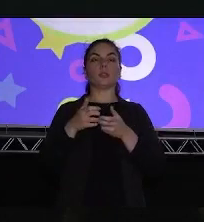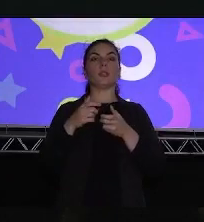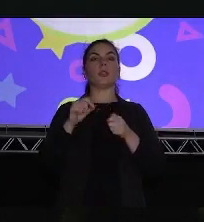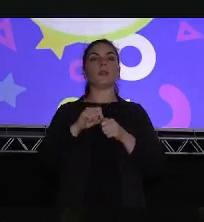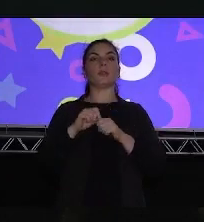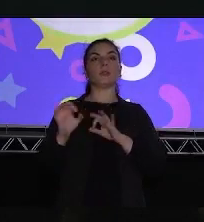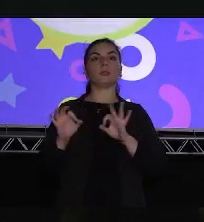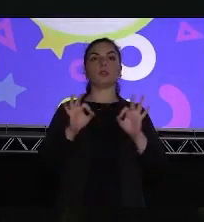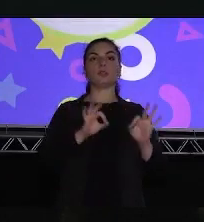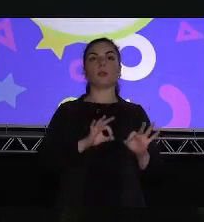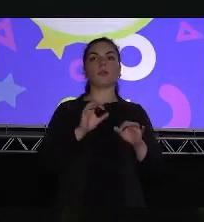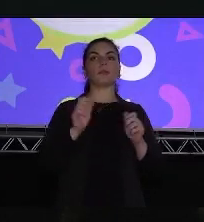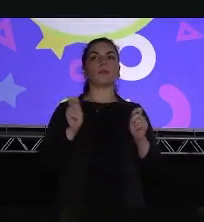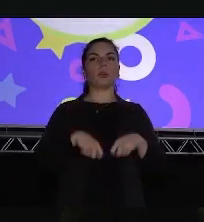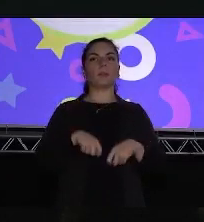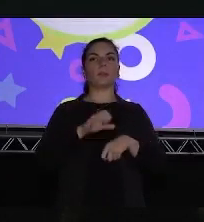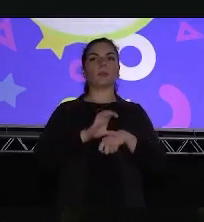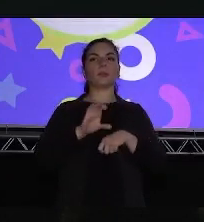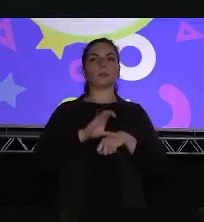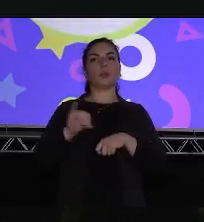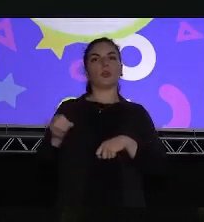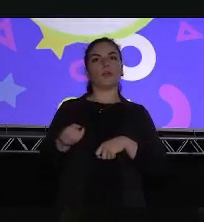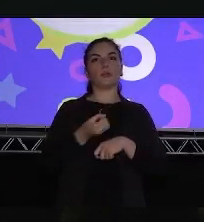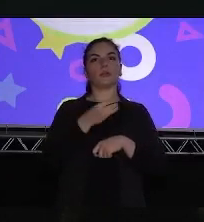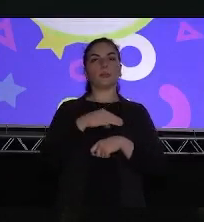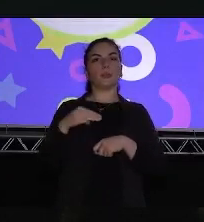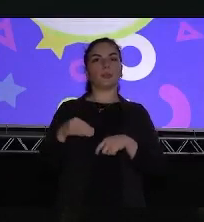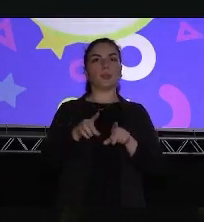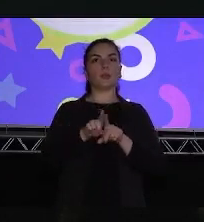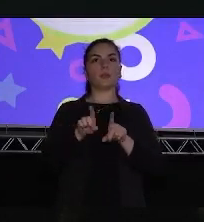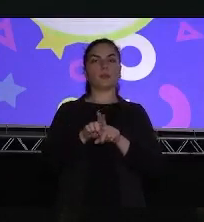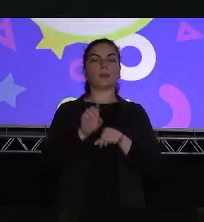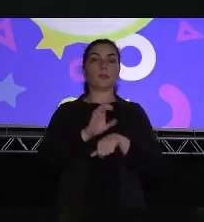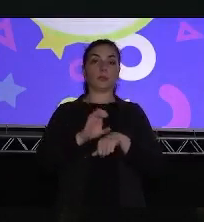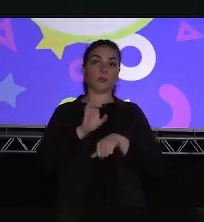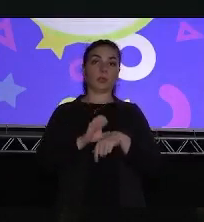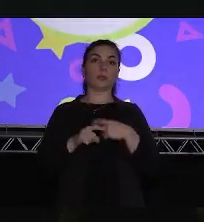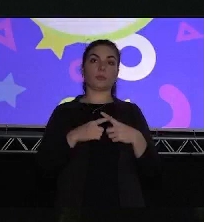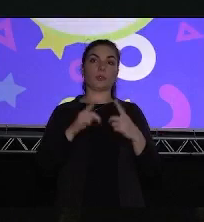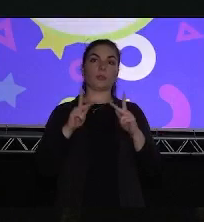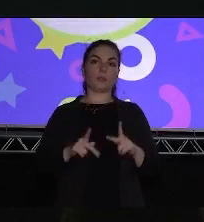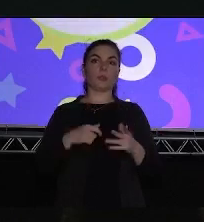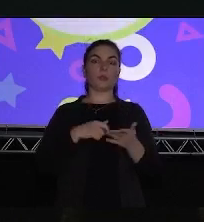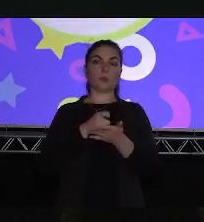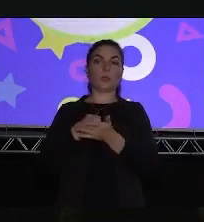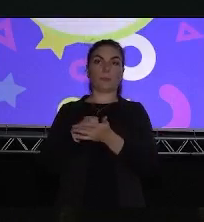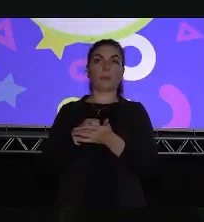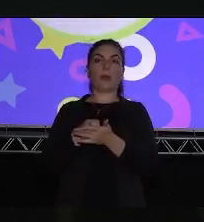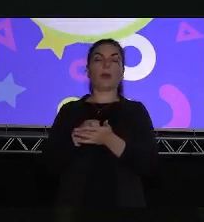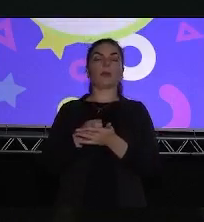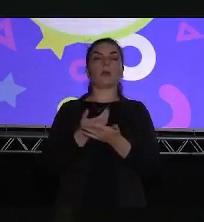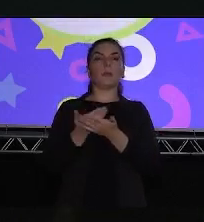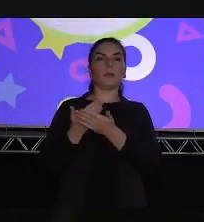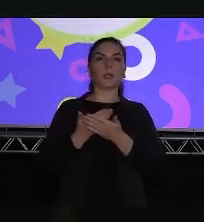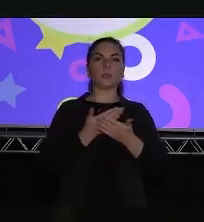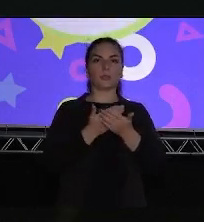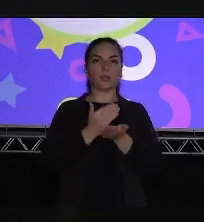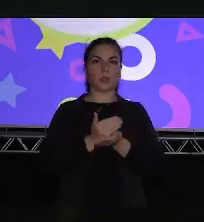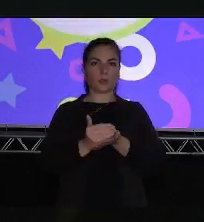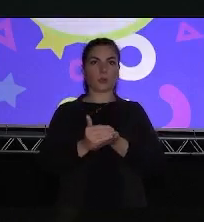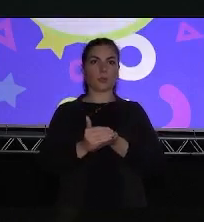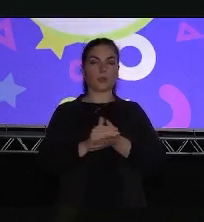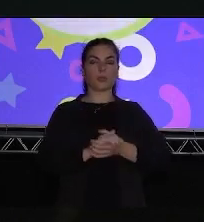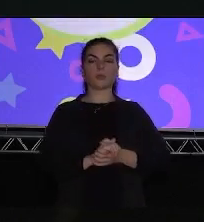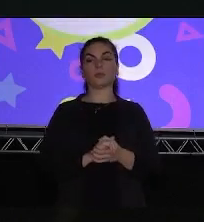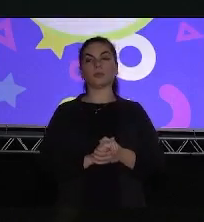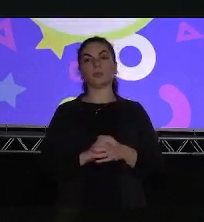de capacitação, incubação, mentoria e também estágio. As pessoas iam ser pagas, né, para estudar no começo.